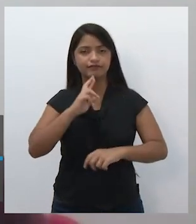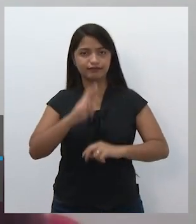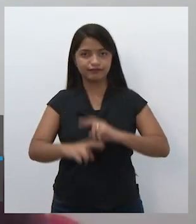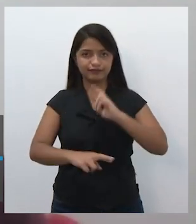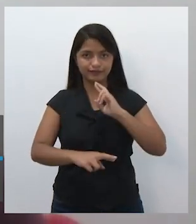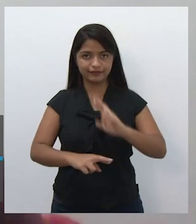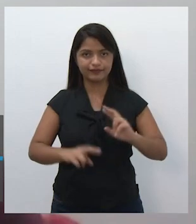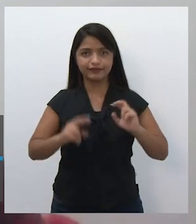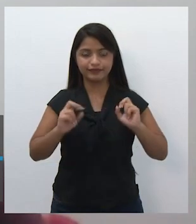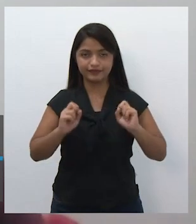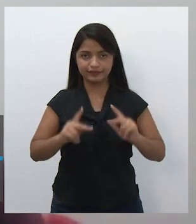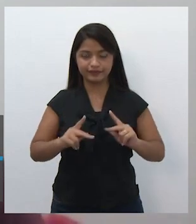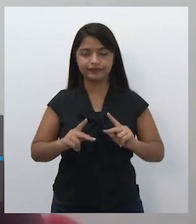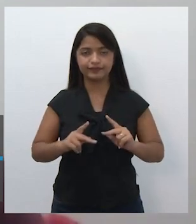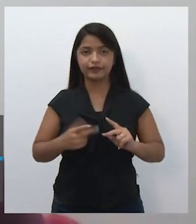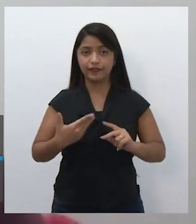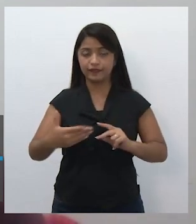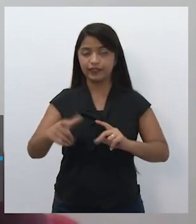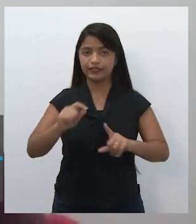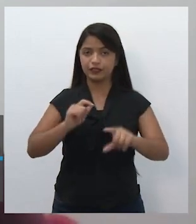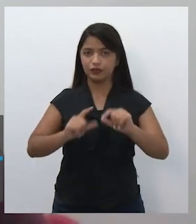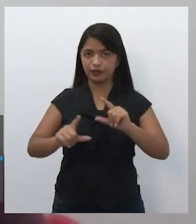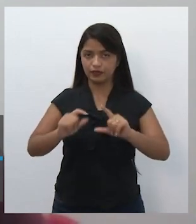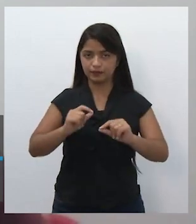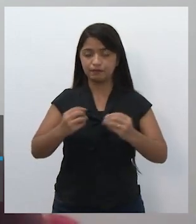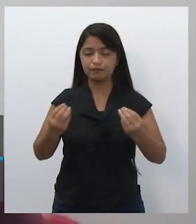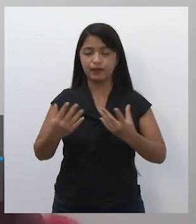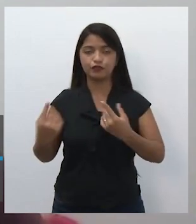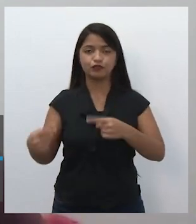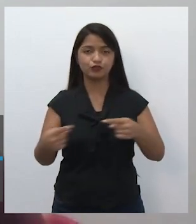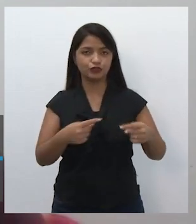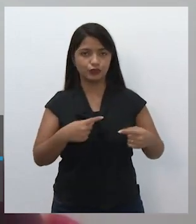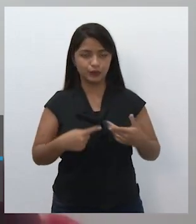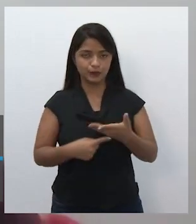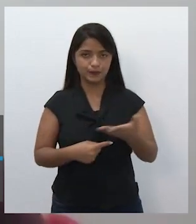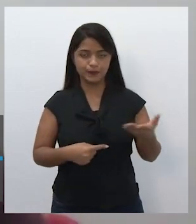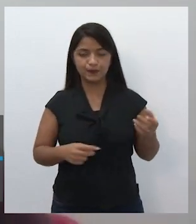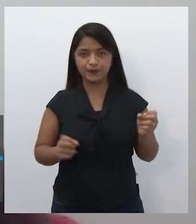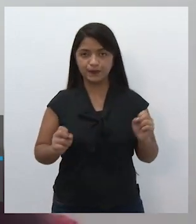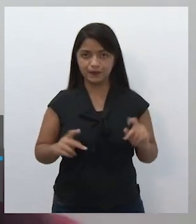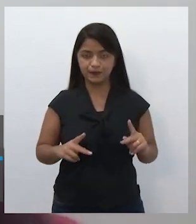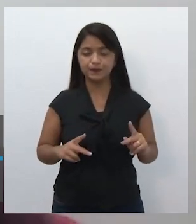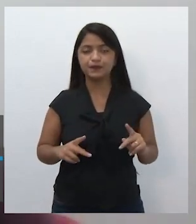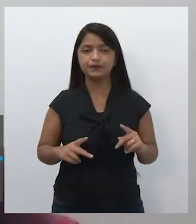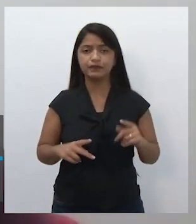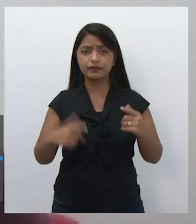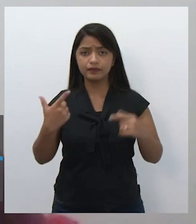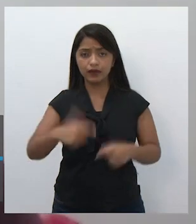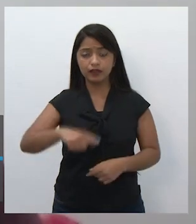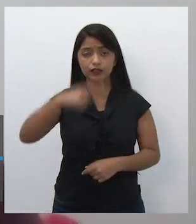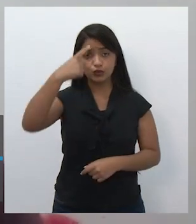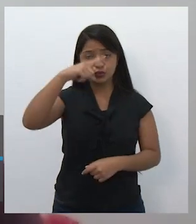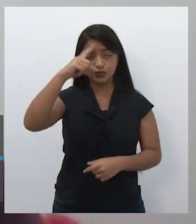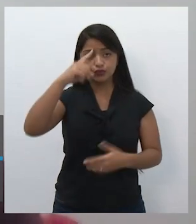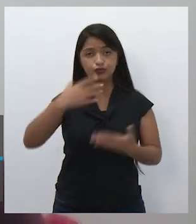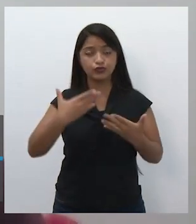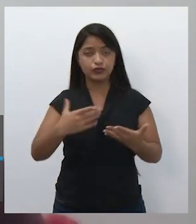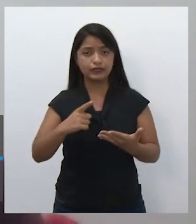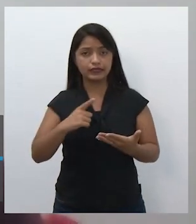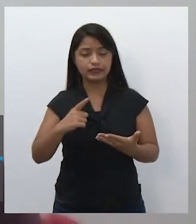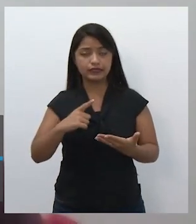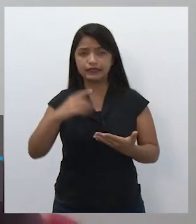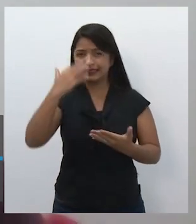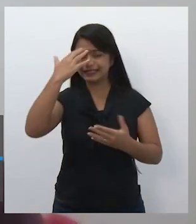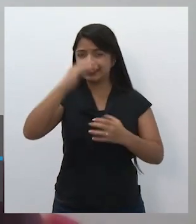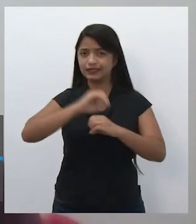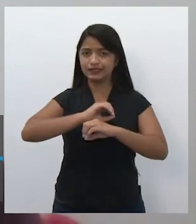questões, né? A gente vai selecionar aqui para poder discutir com vocês, né? E caso algum outro, mais alguma dúvida tenha surgido, algum ponto que não tenha ficado muito